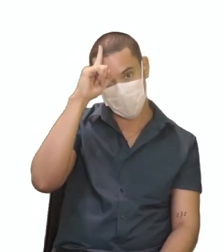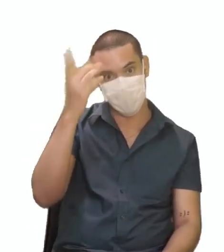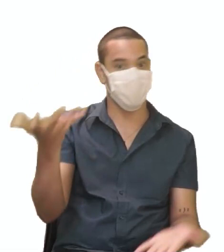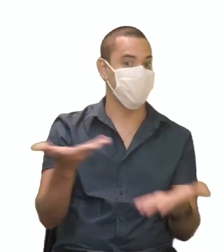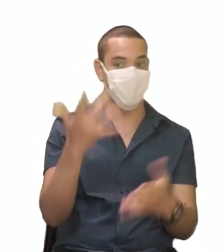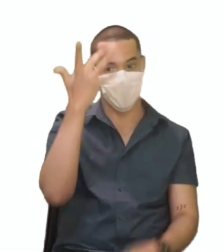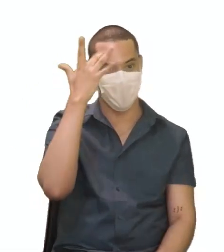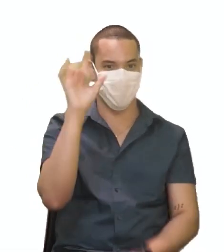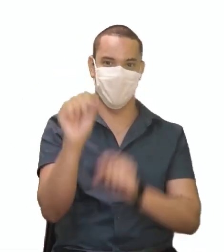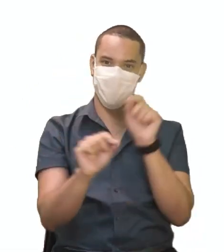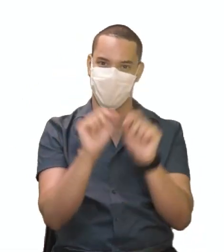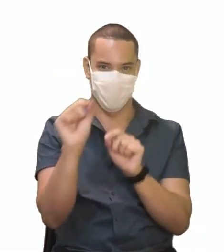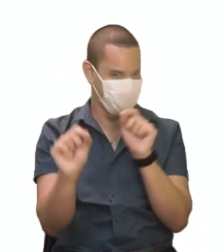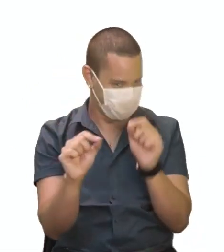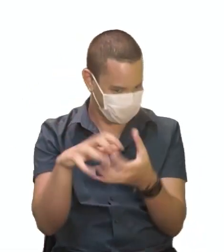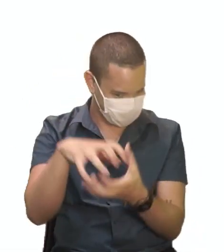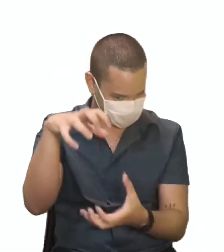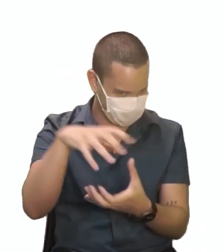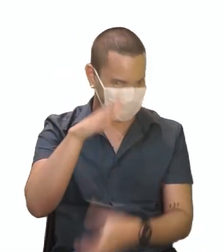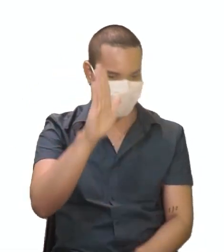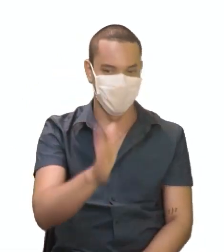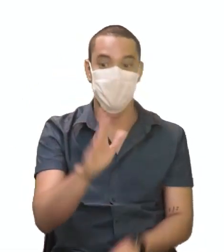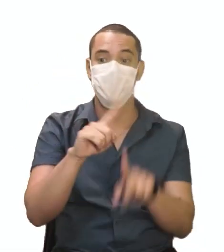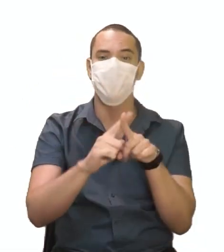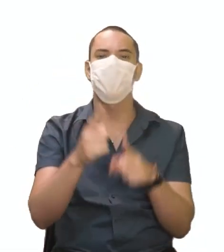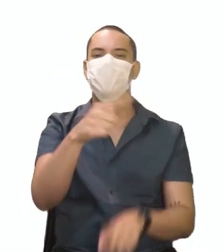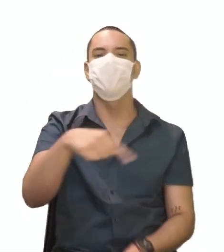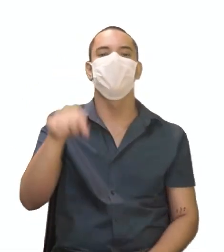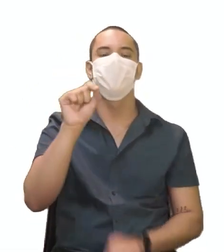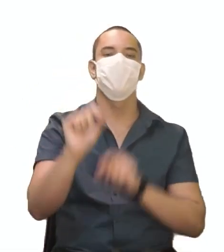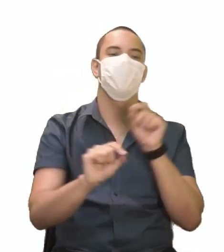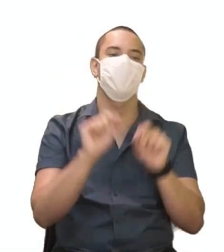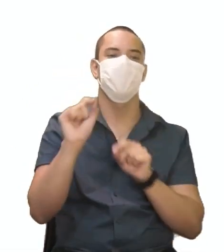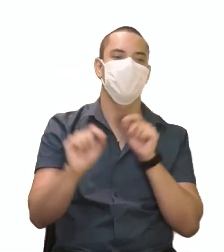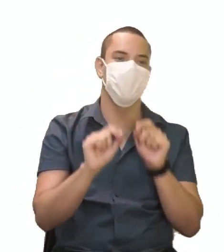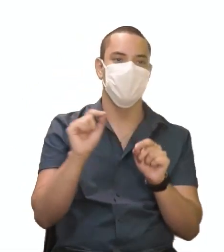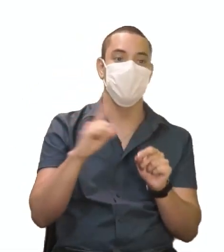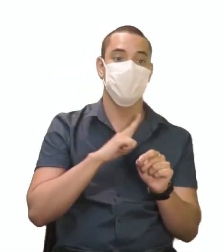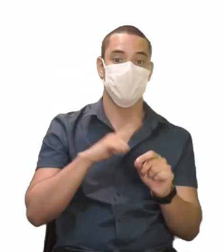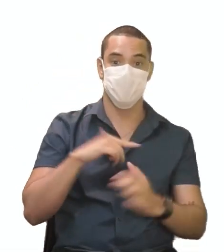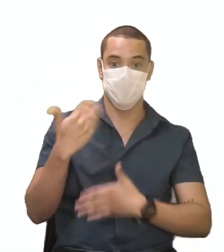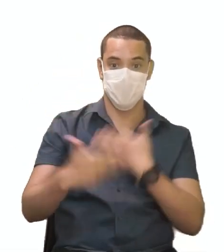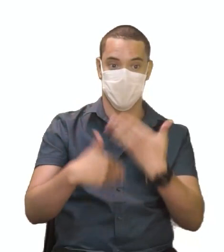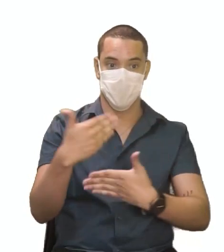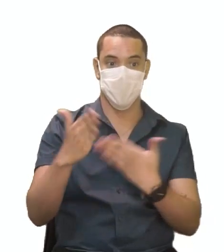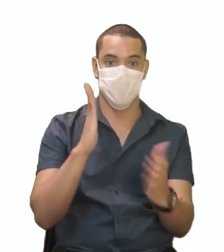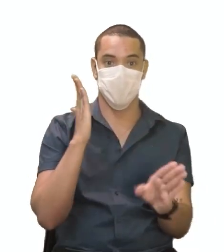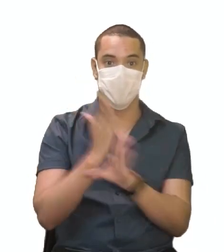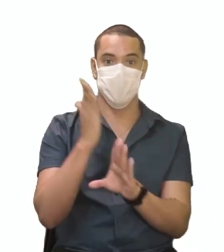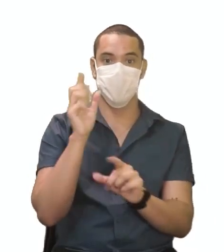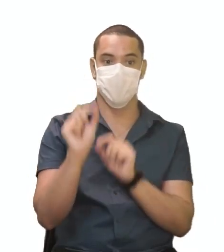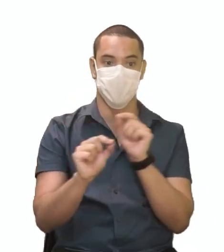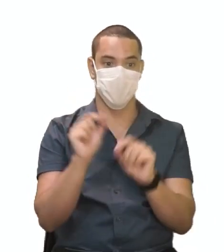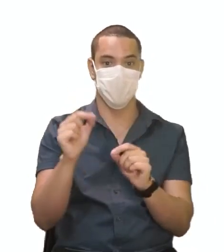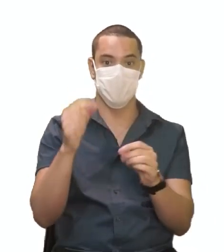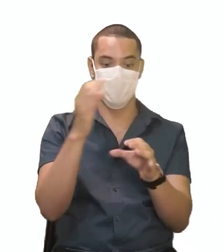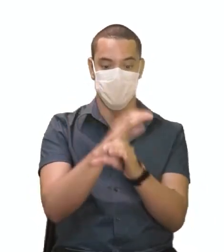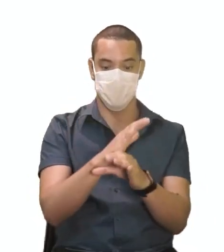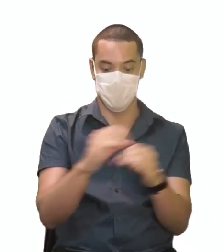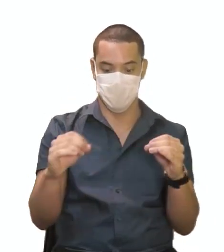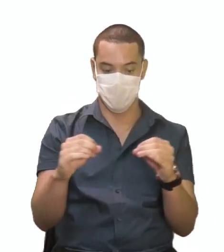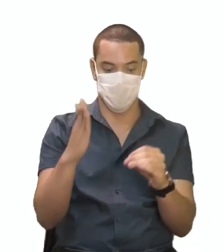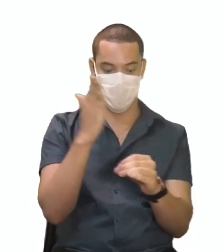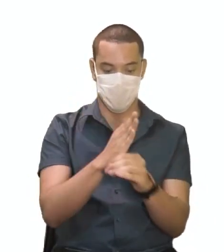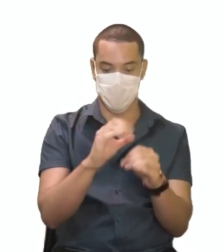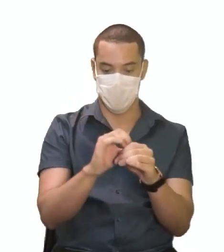que você está virando. Mas você, então, teve seu desenvolvimento a partir de processos de divisões celulares chamado